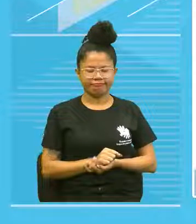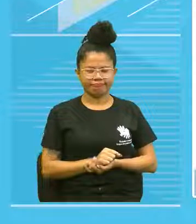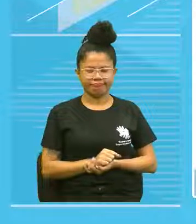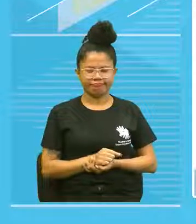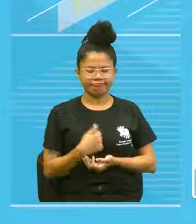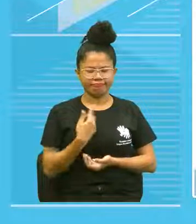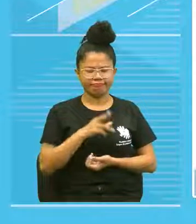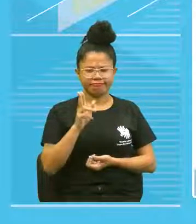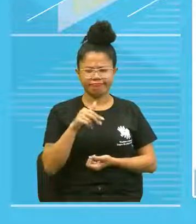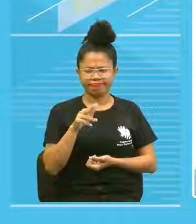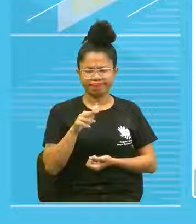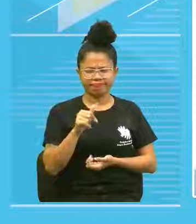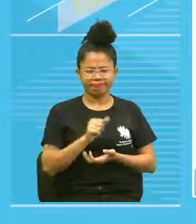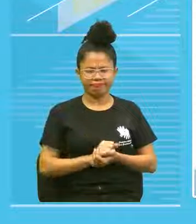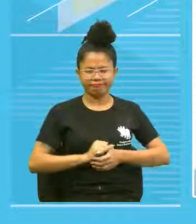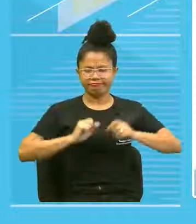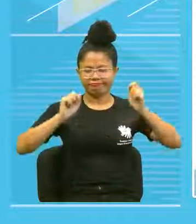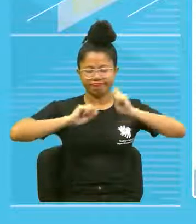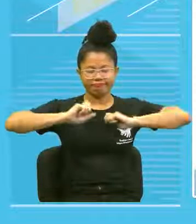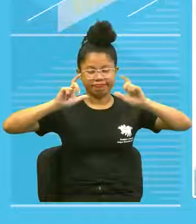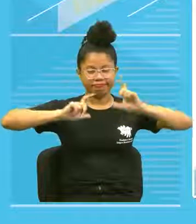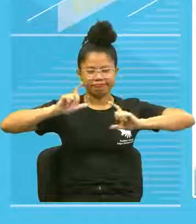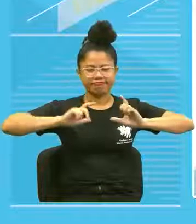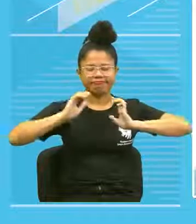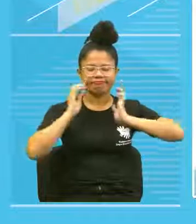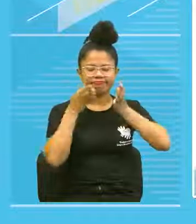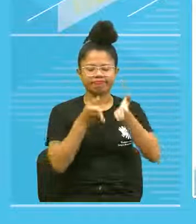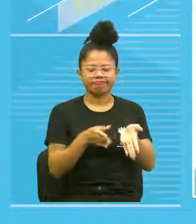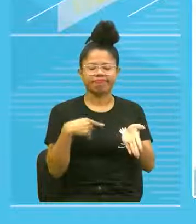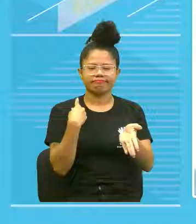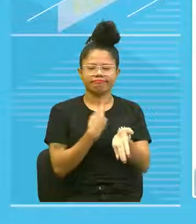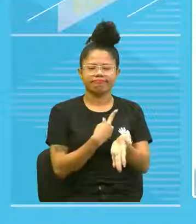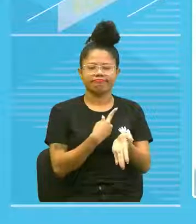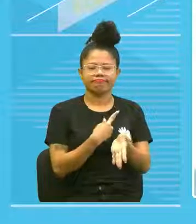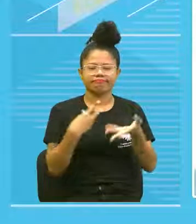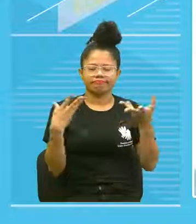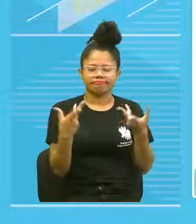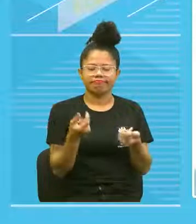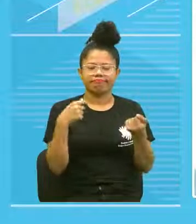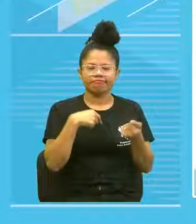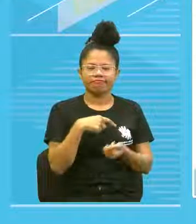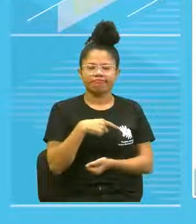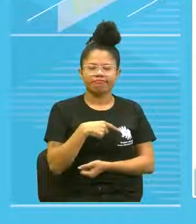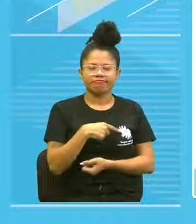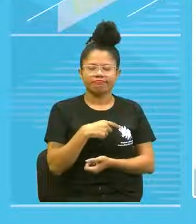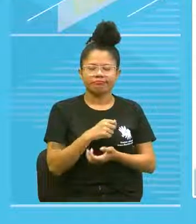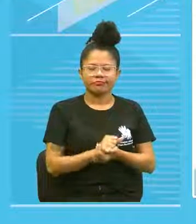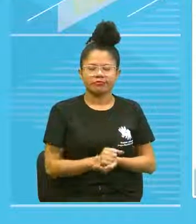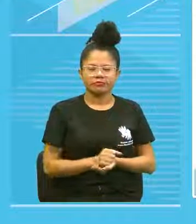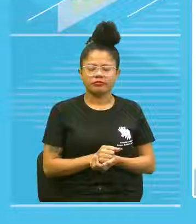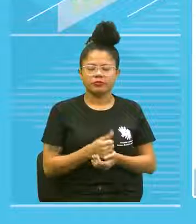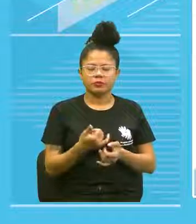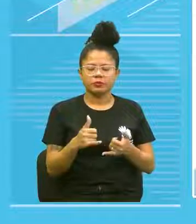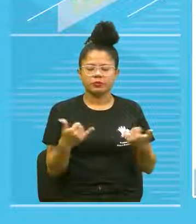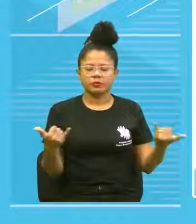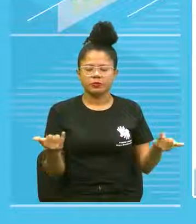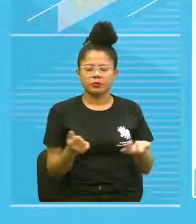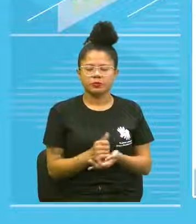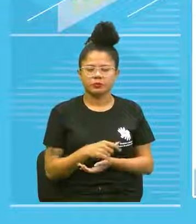e nós nunca Acordamos para as nossas potencialidades energéticas é o país dos rios